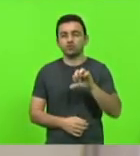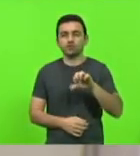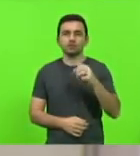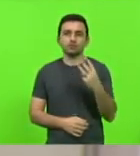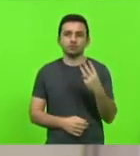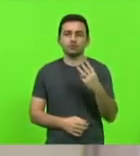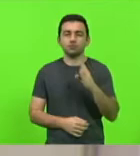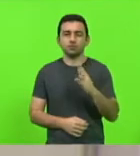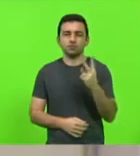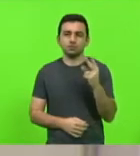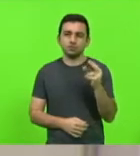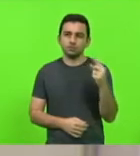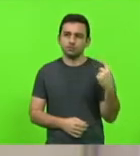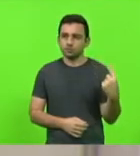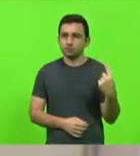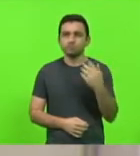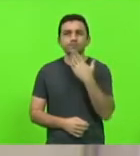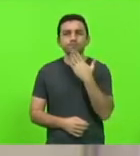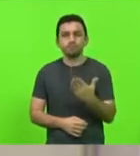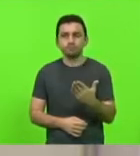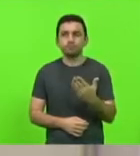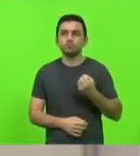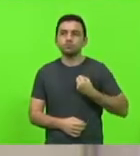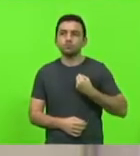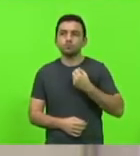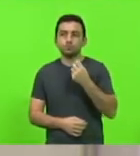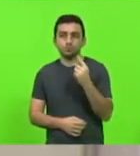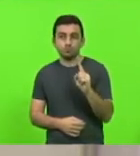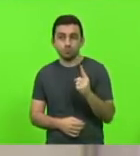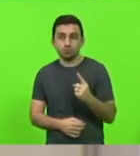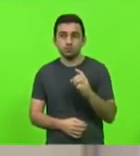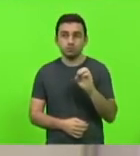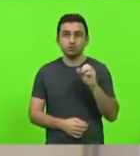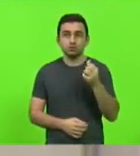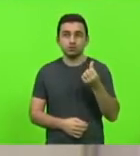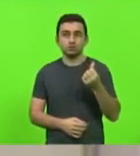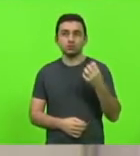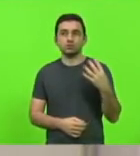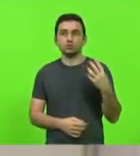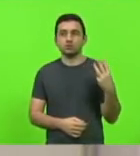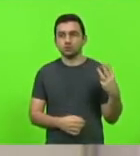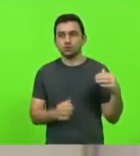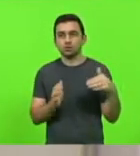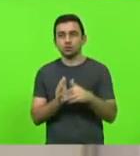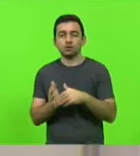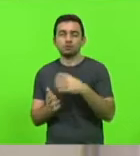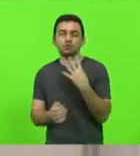793/2021 e os requerimentos números 1643 a